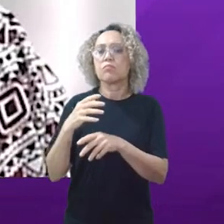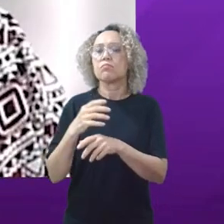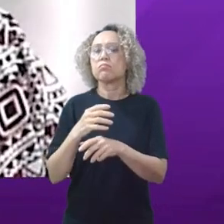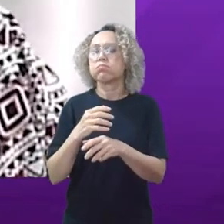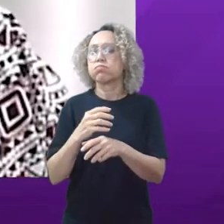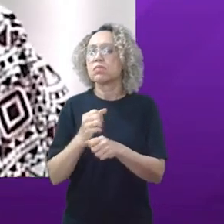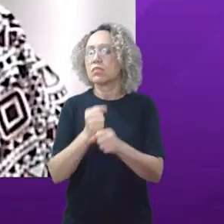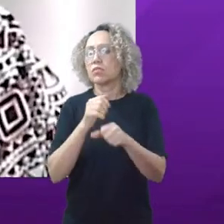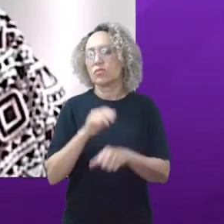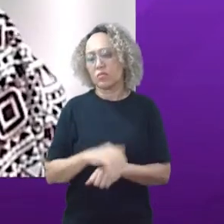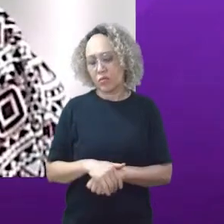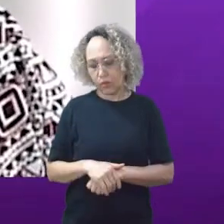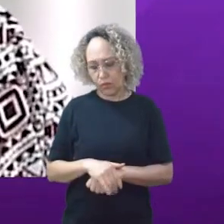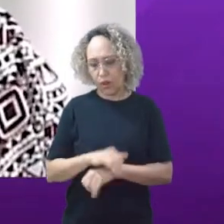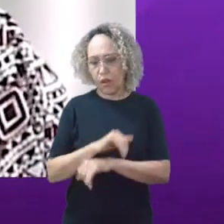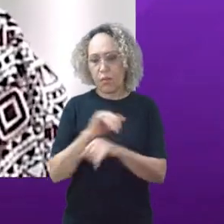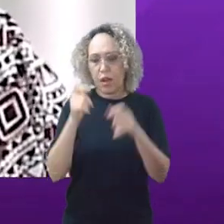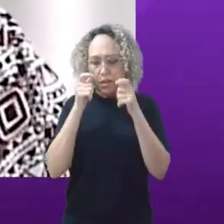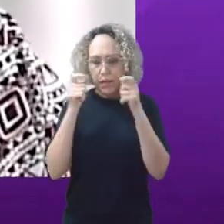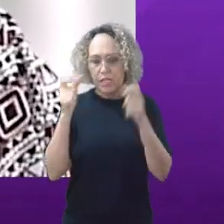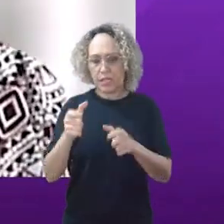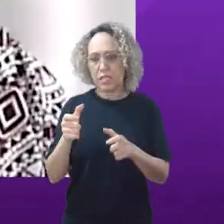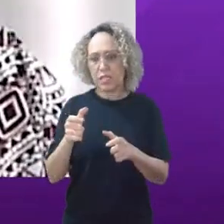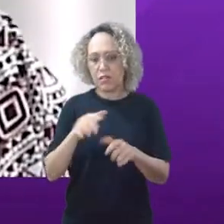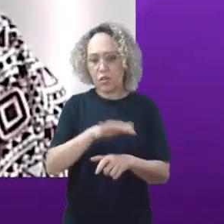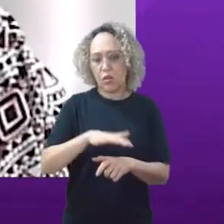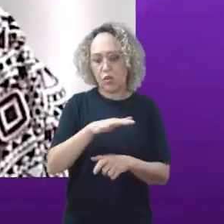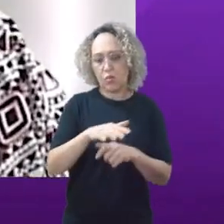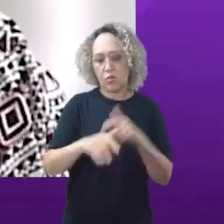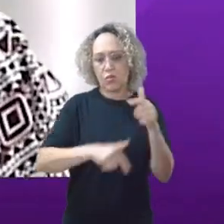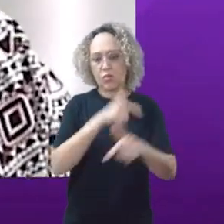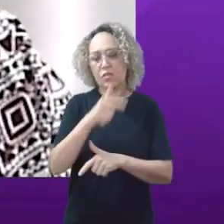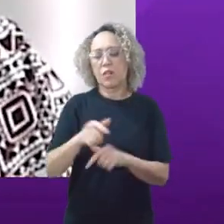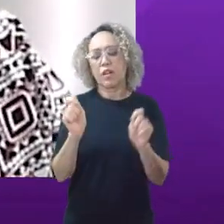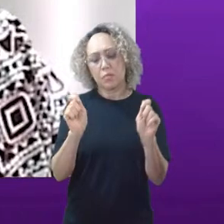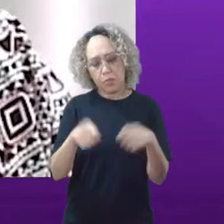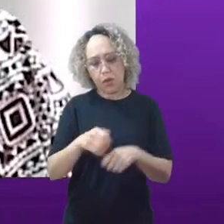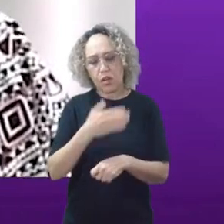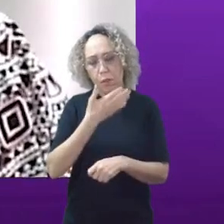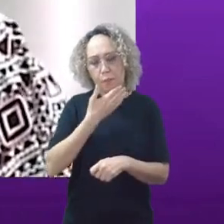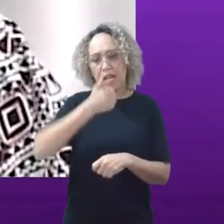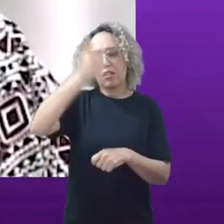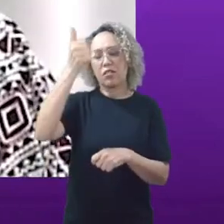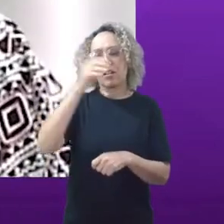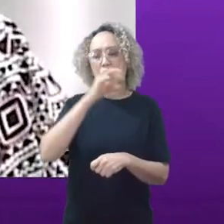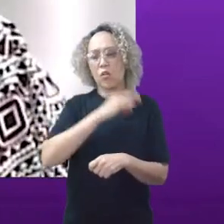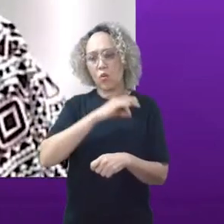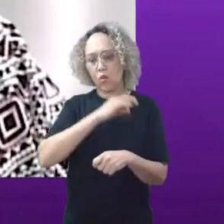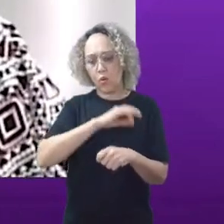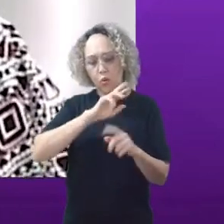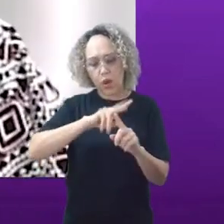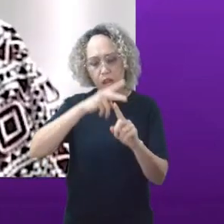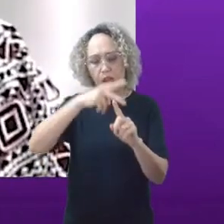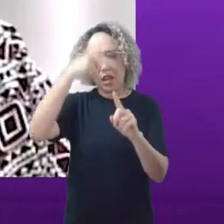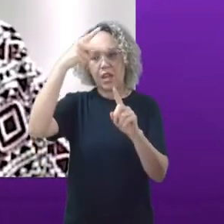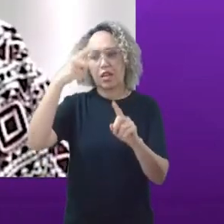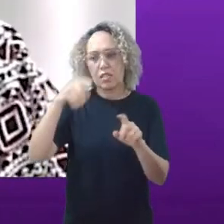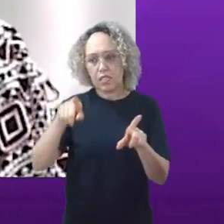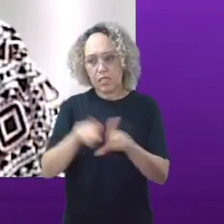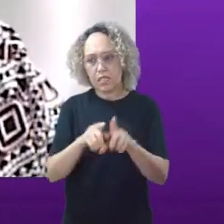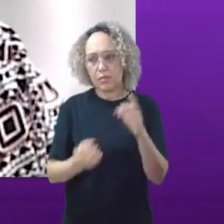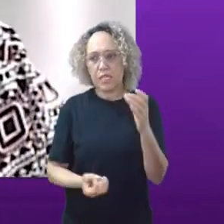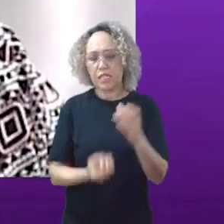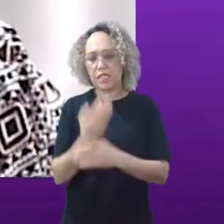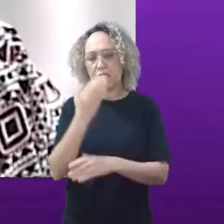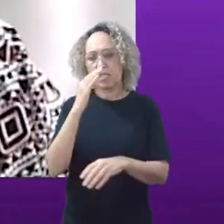há melhora, sim, no mundo do trabalho com a geração de mais renda e por isso até com a geração